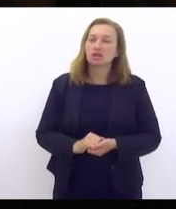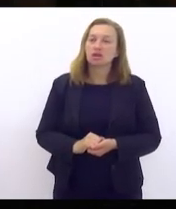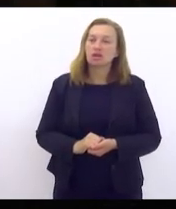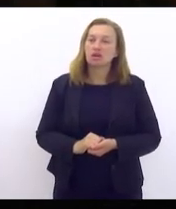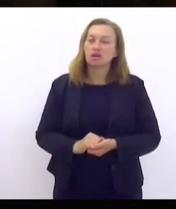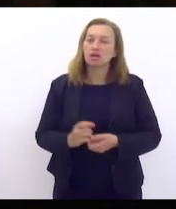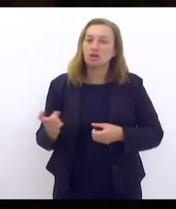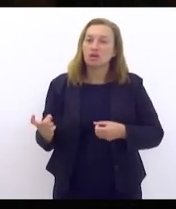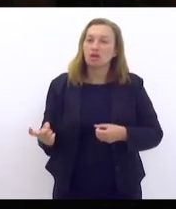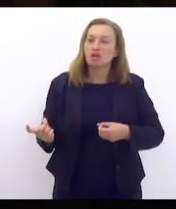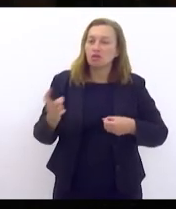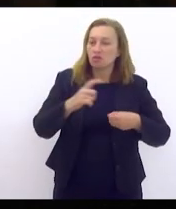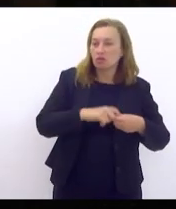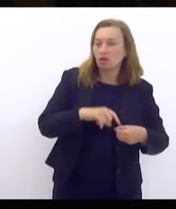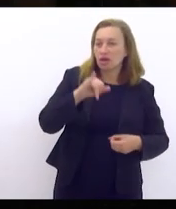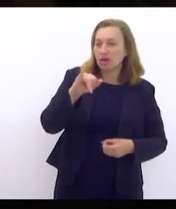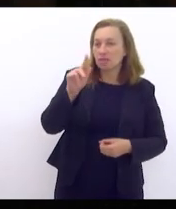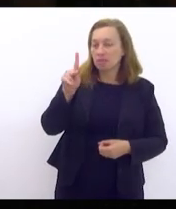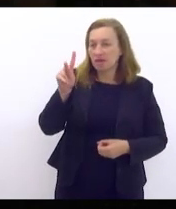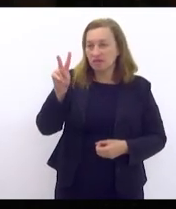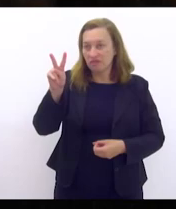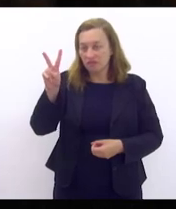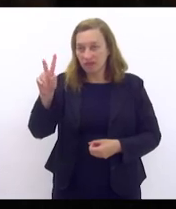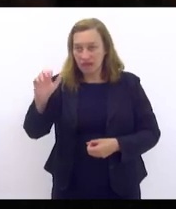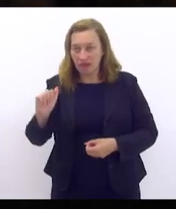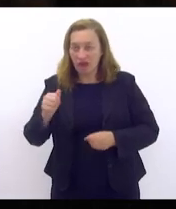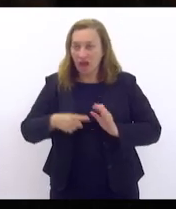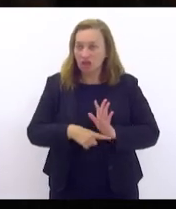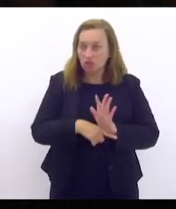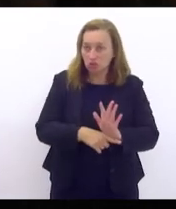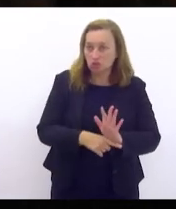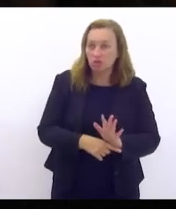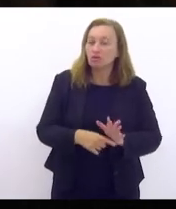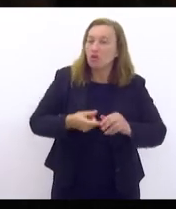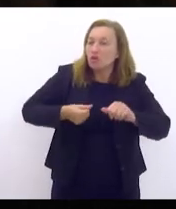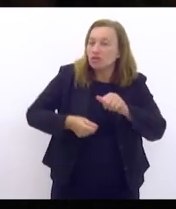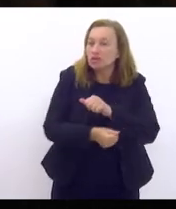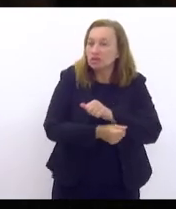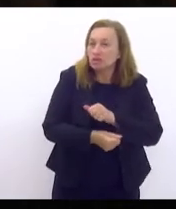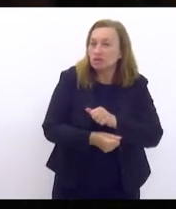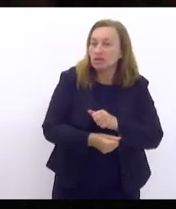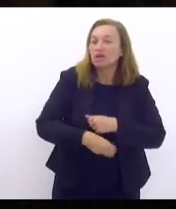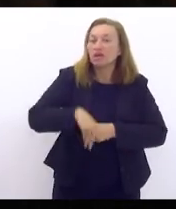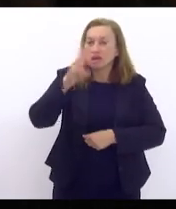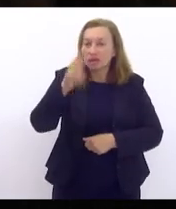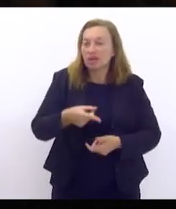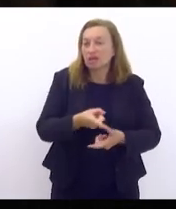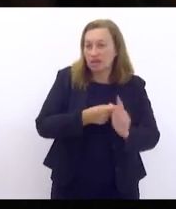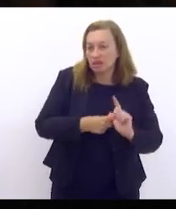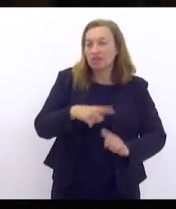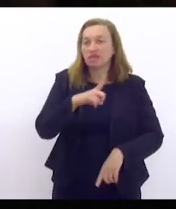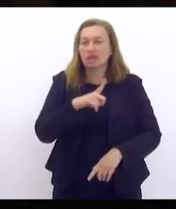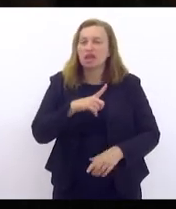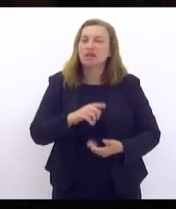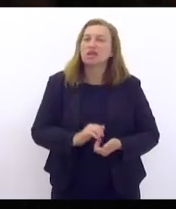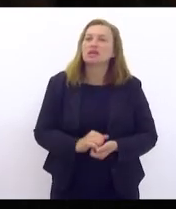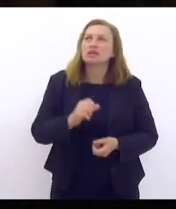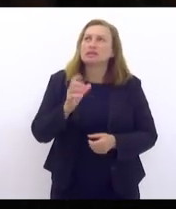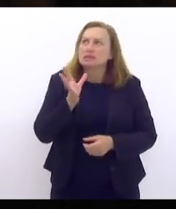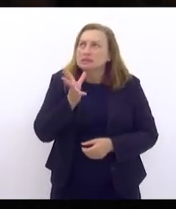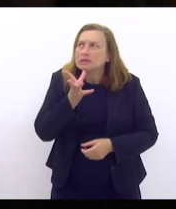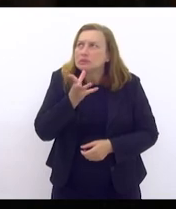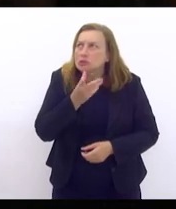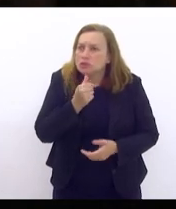IPVA que foi um refis um financiamento para quem devia de IPVA demorou tanto